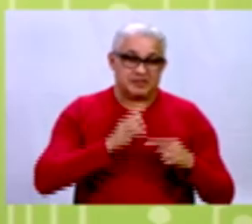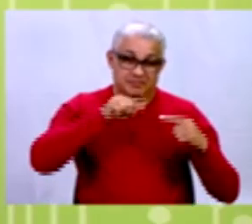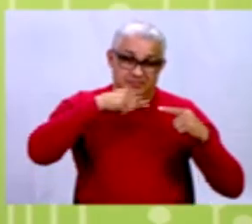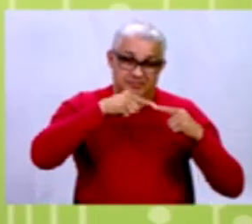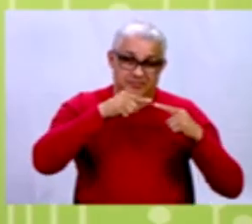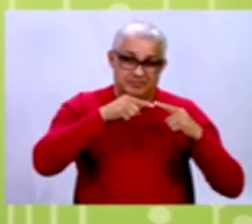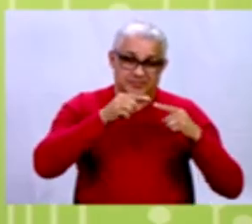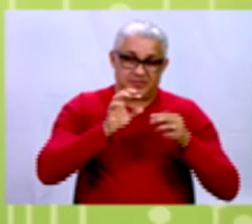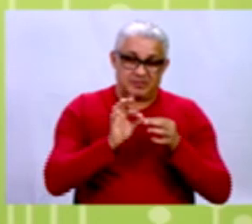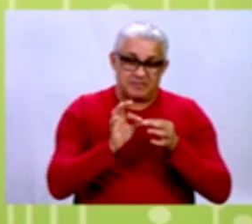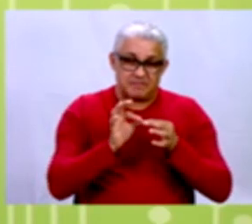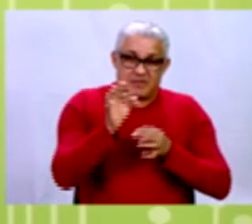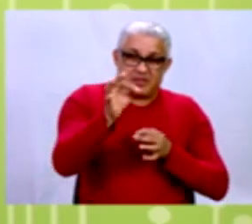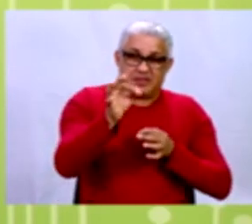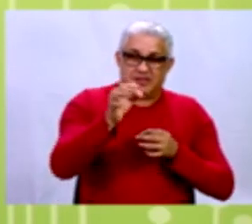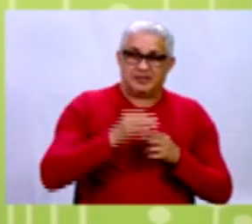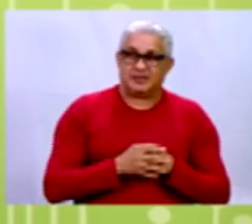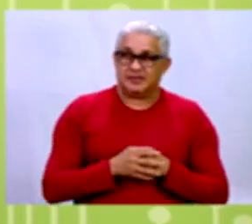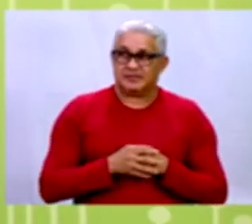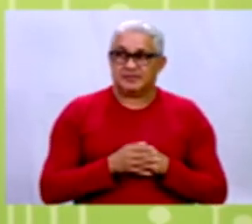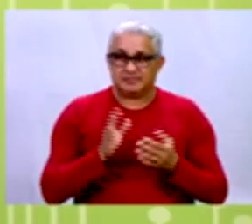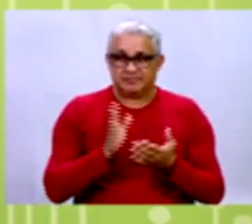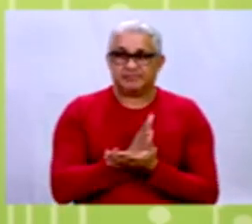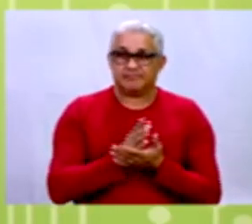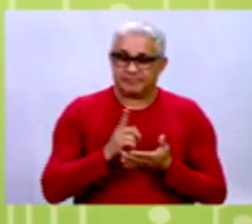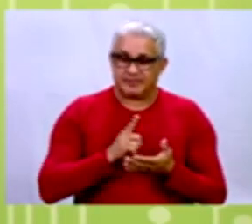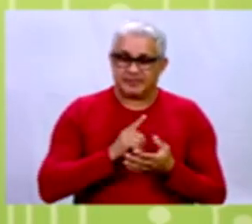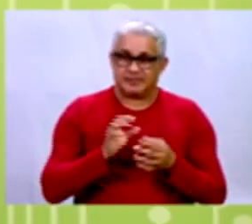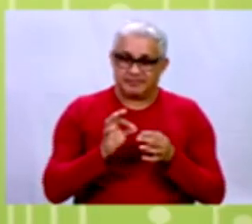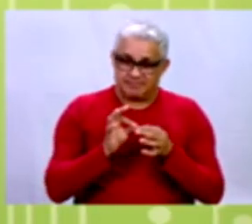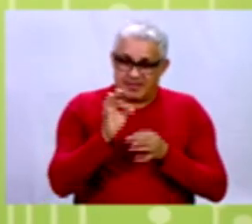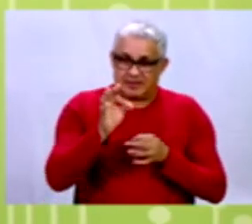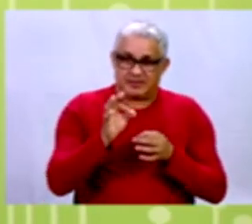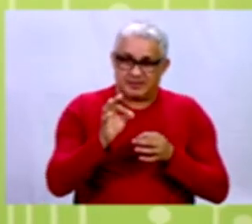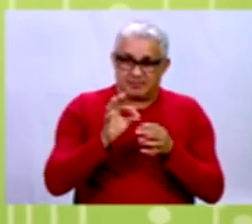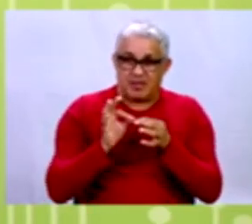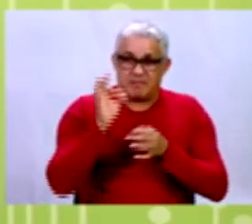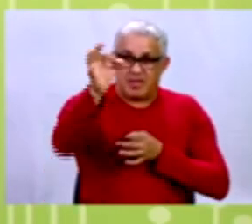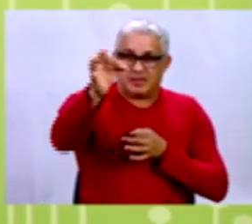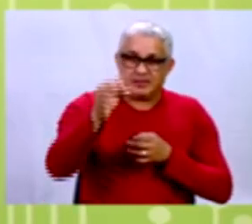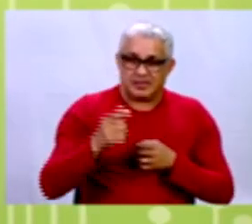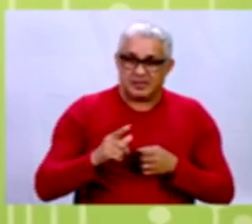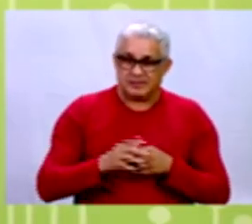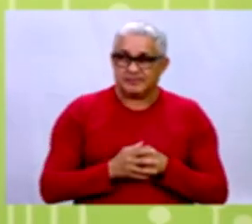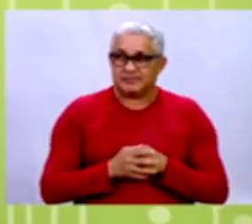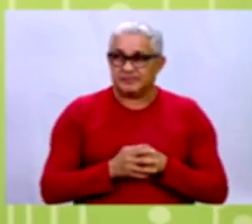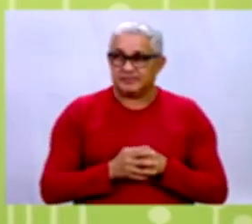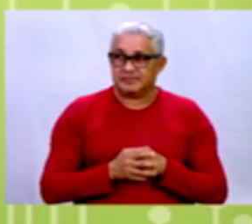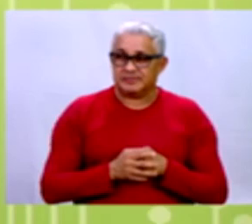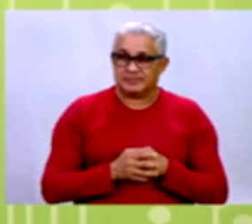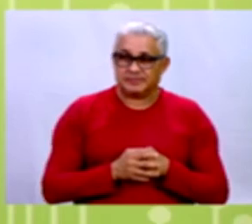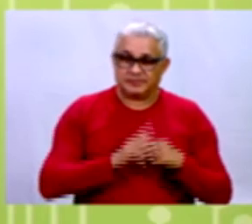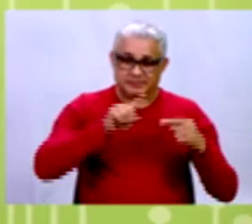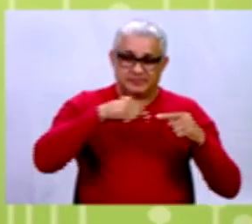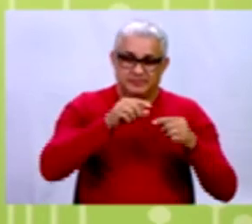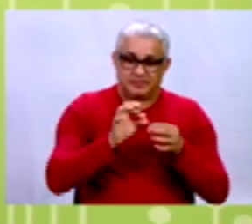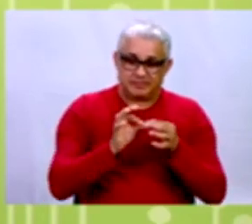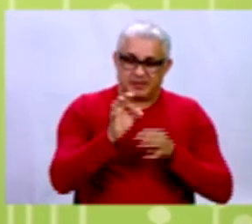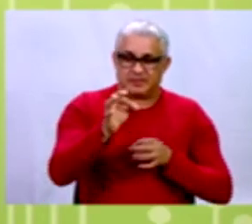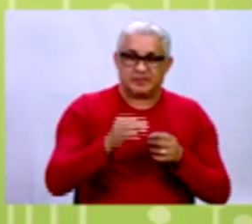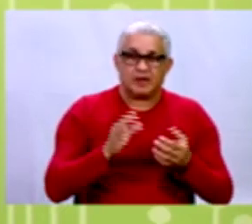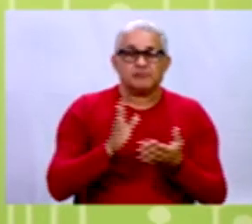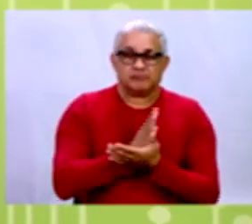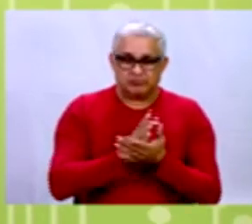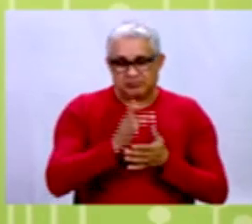curto prazo, né? Que a maioria tem mais metas de curto prazo do que de longo prazo, mas essa seria uma meta de curto prazo, que eu acredito que